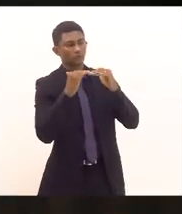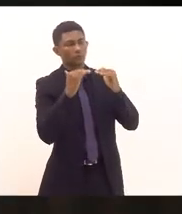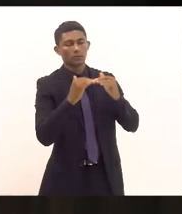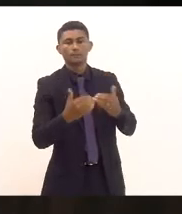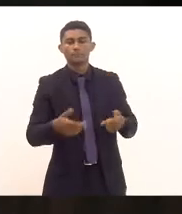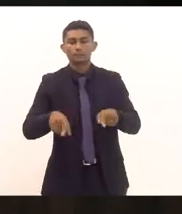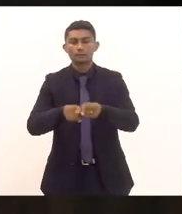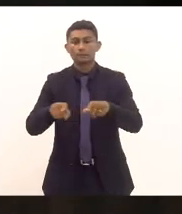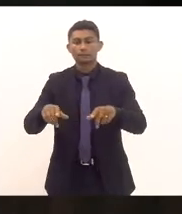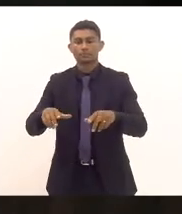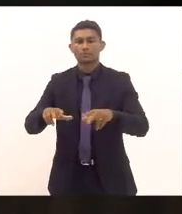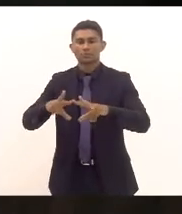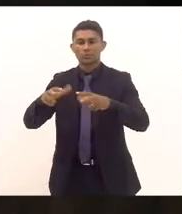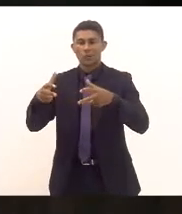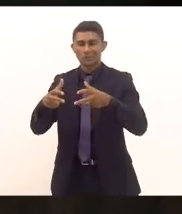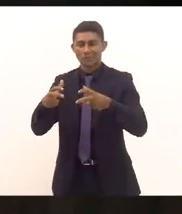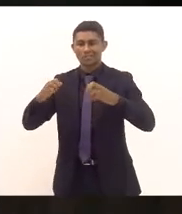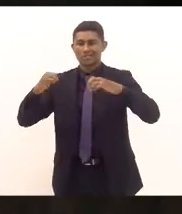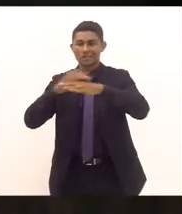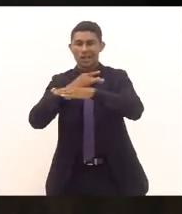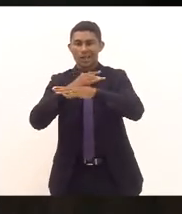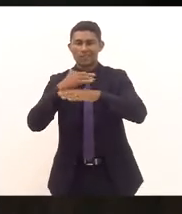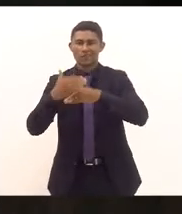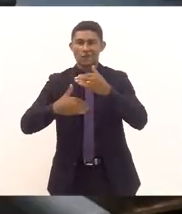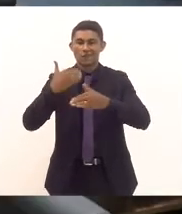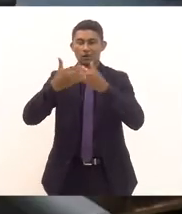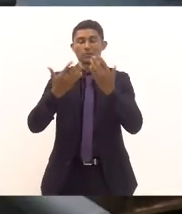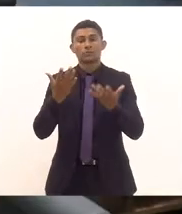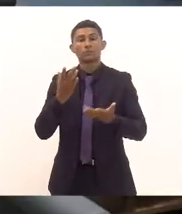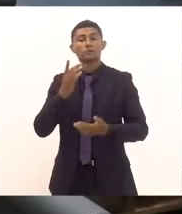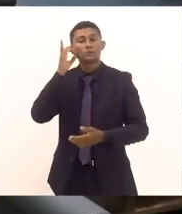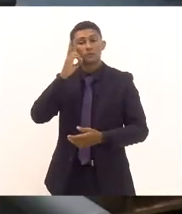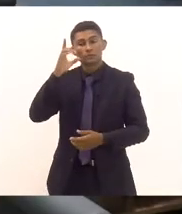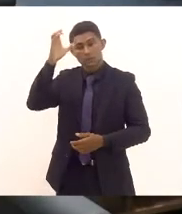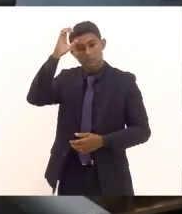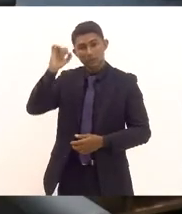Ju pela comissão de assuntos municipais envolvimento Regional